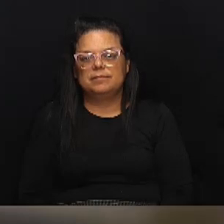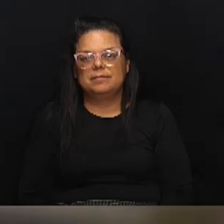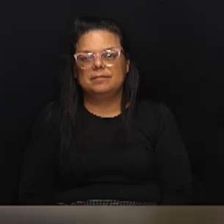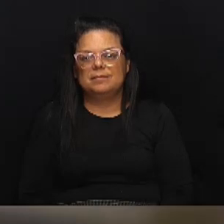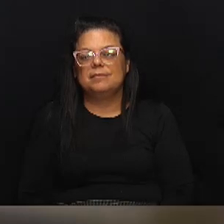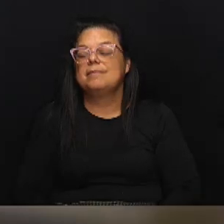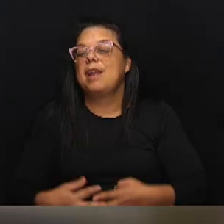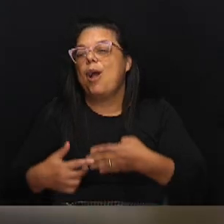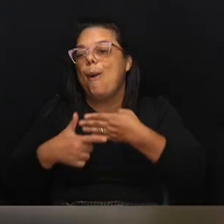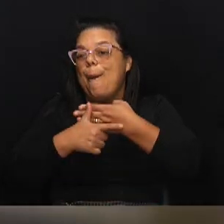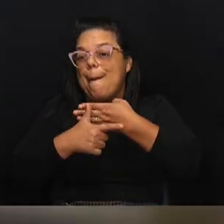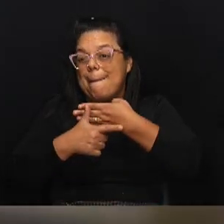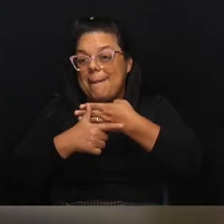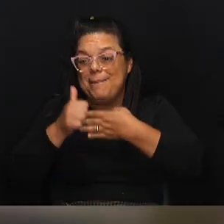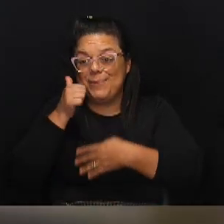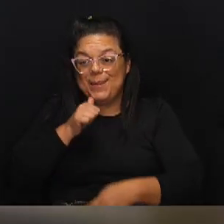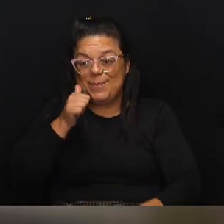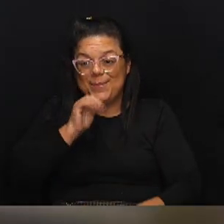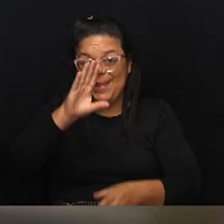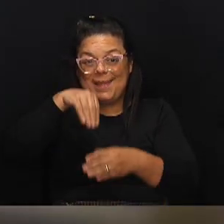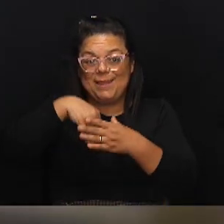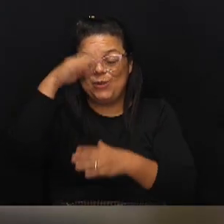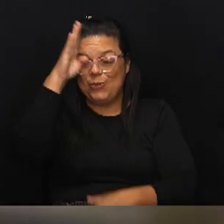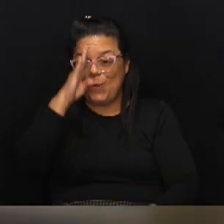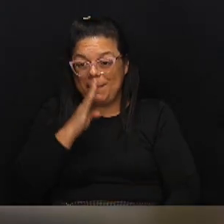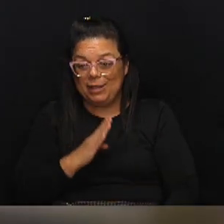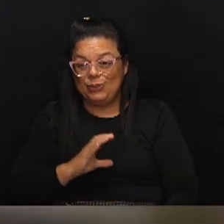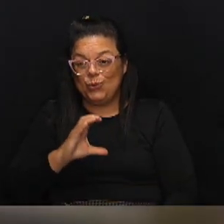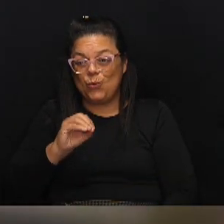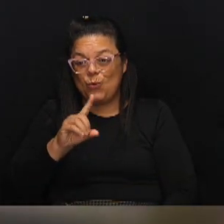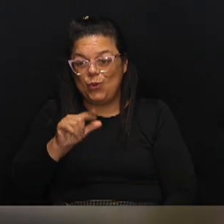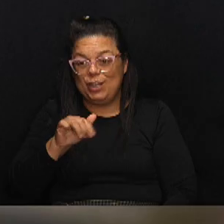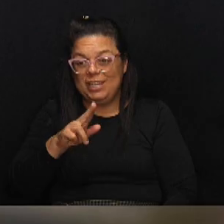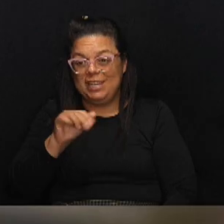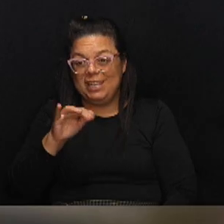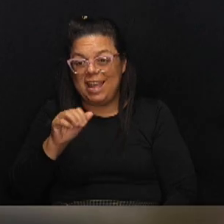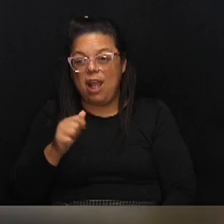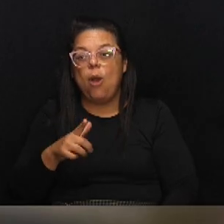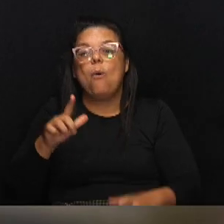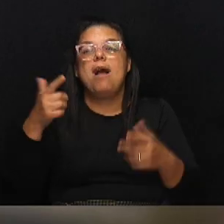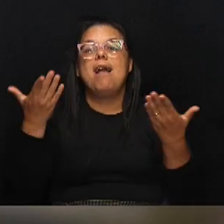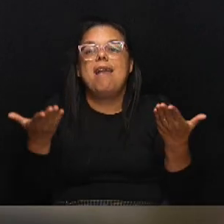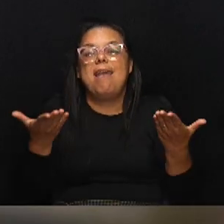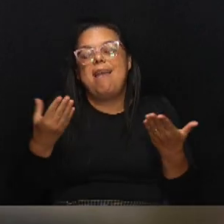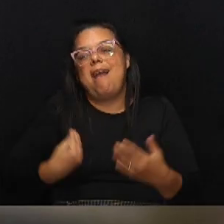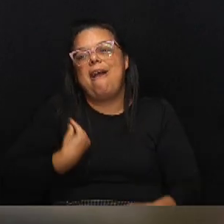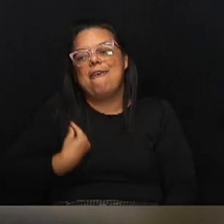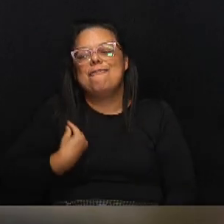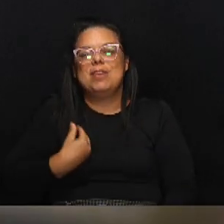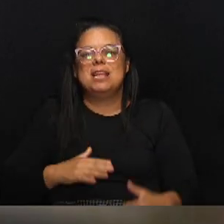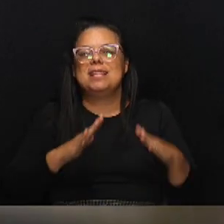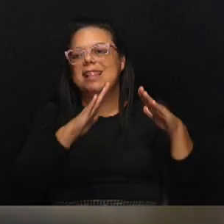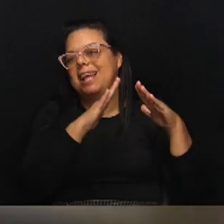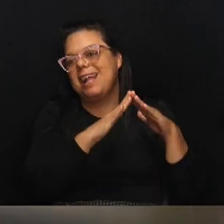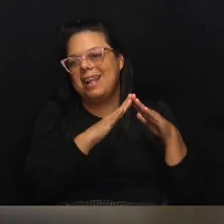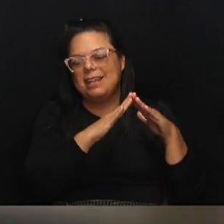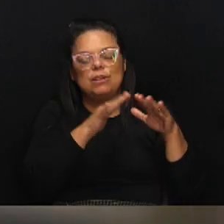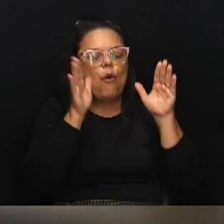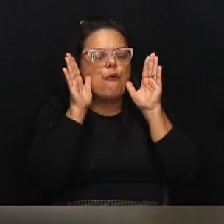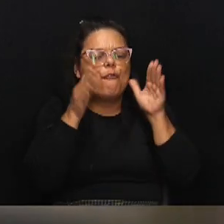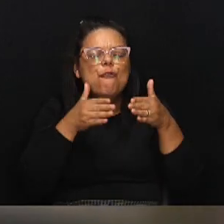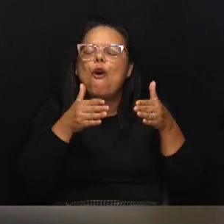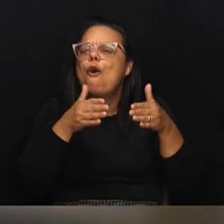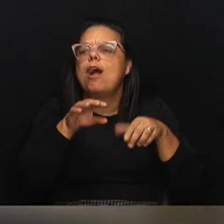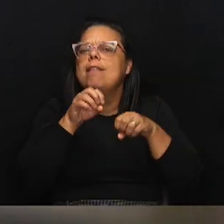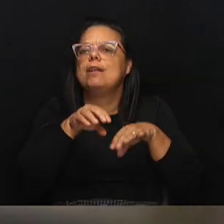O papel da mulher no Brasil colonial era fortemente ligado à vida doméstica, com foco na educação